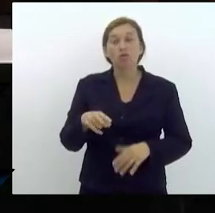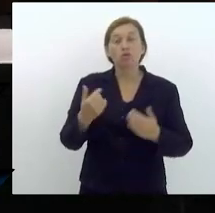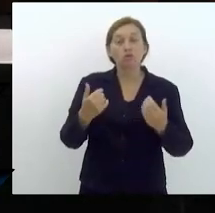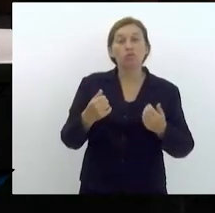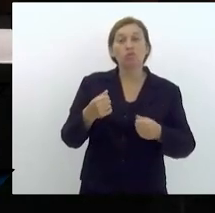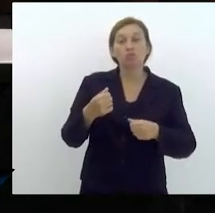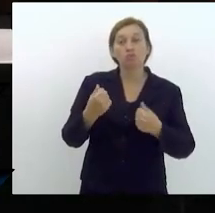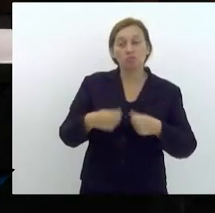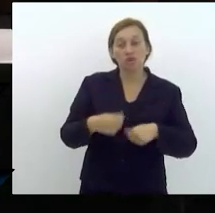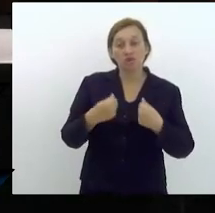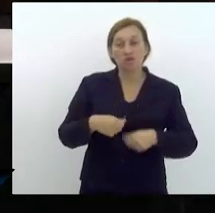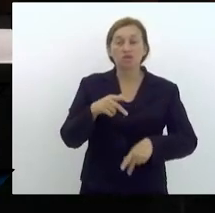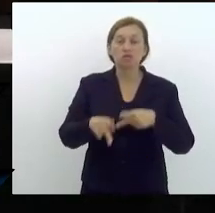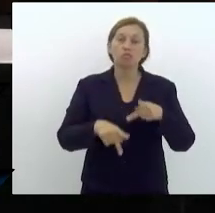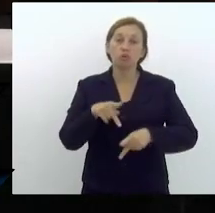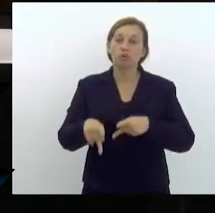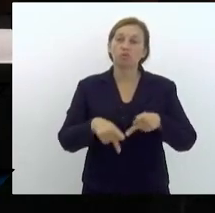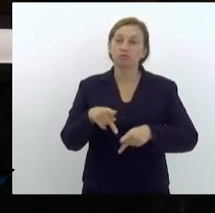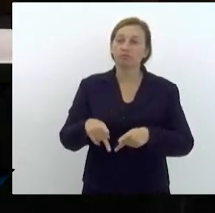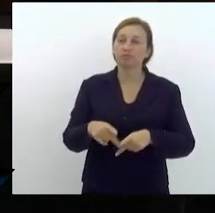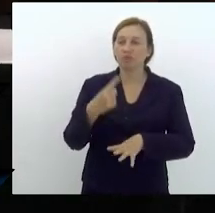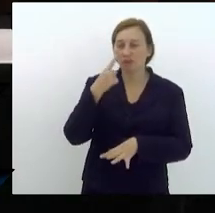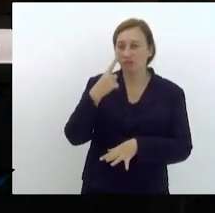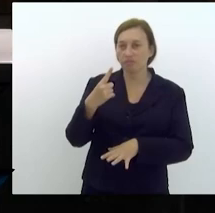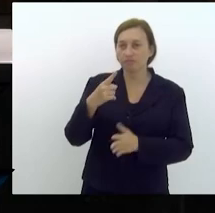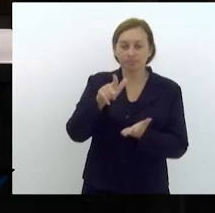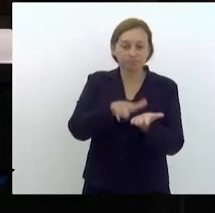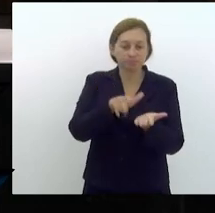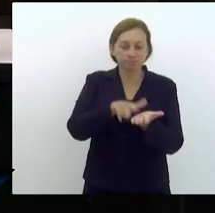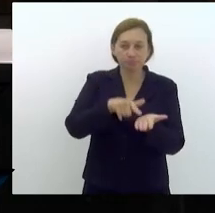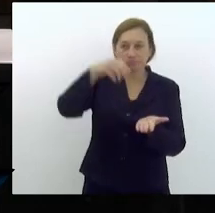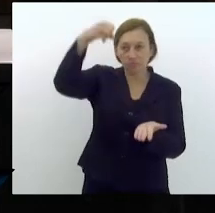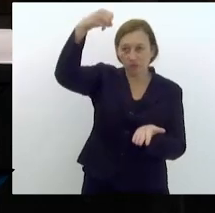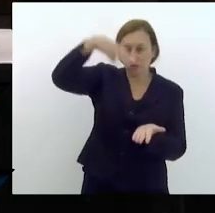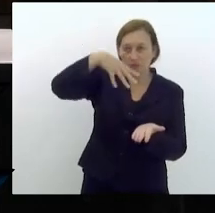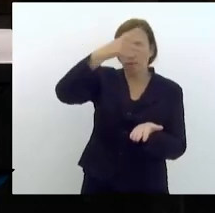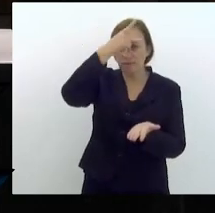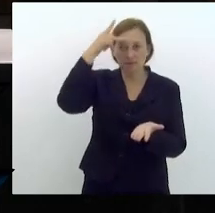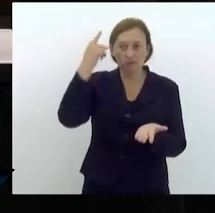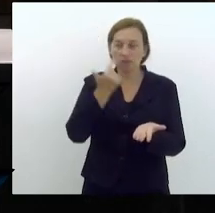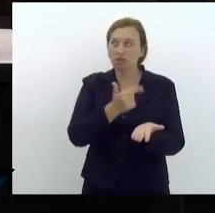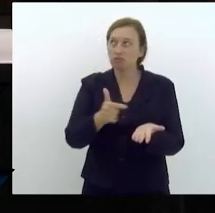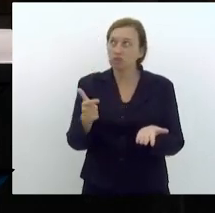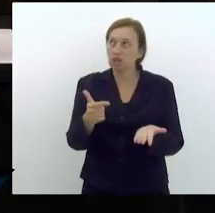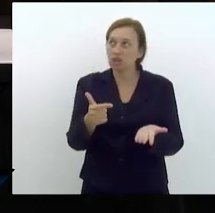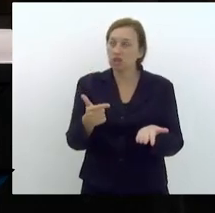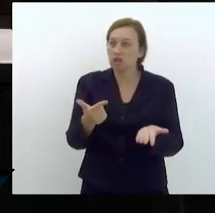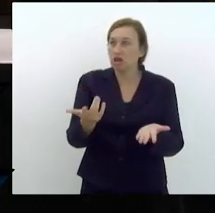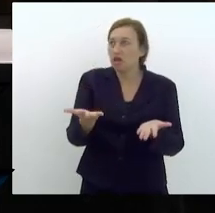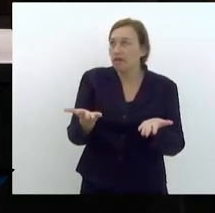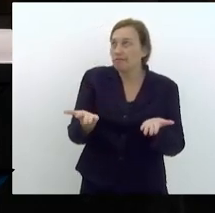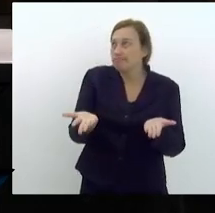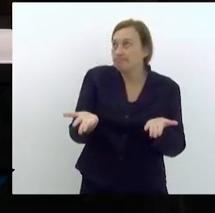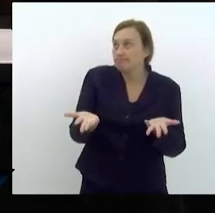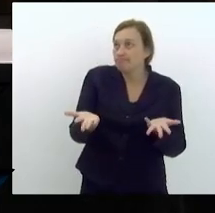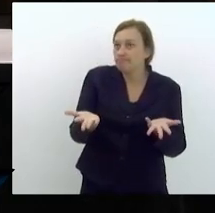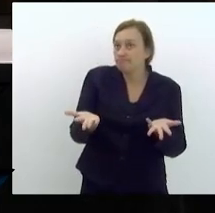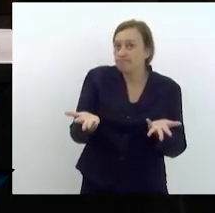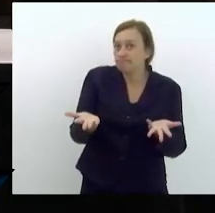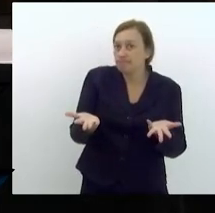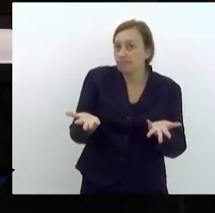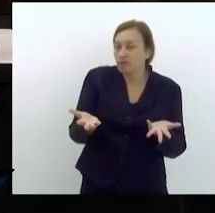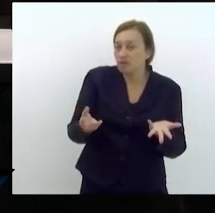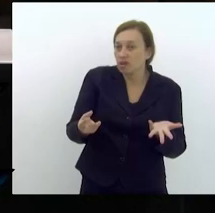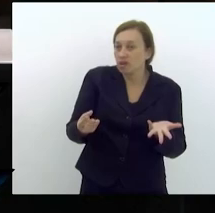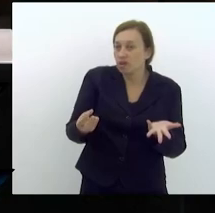precisam porque você pega a conta de luz de uma pessoa que não tenha Talvez uma vida uma